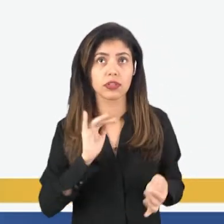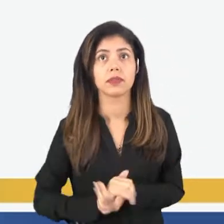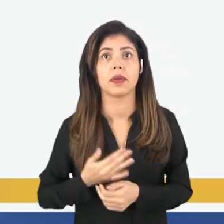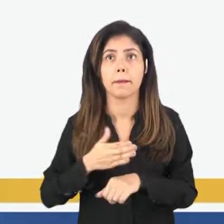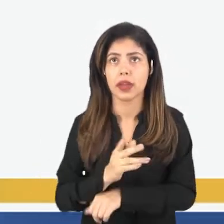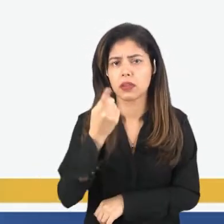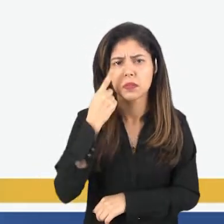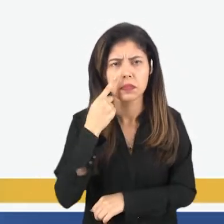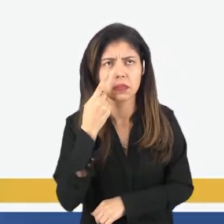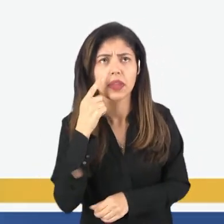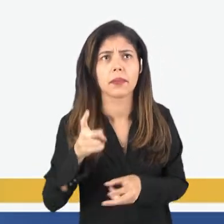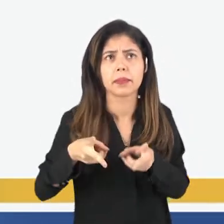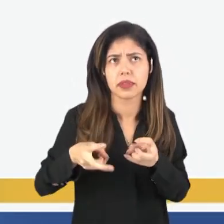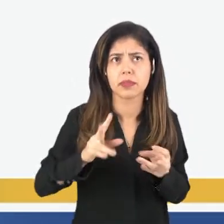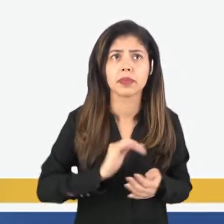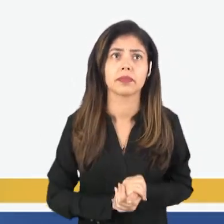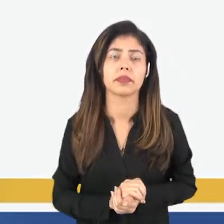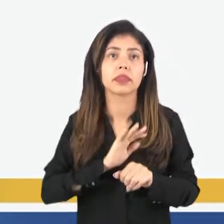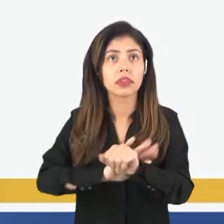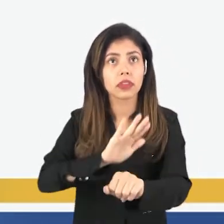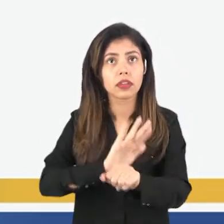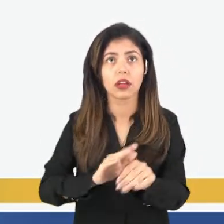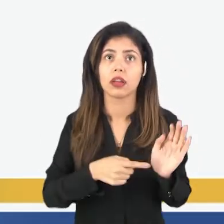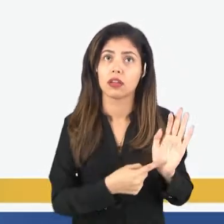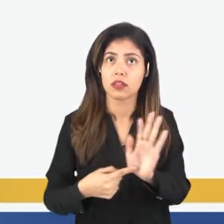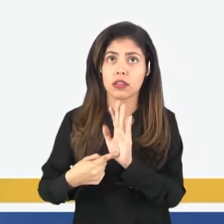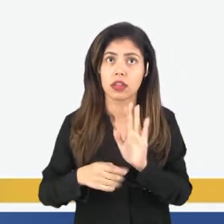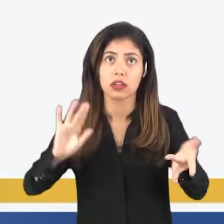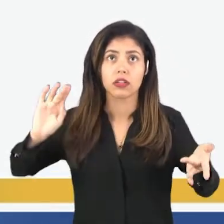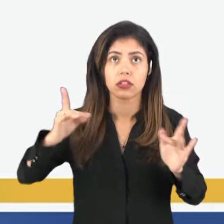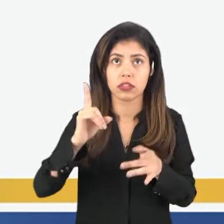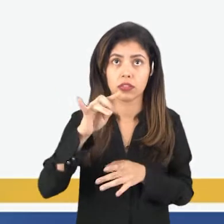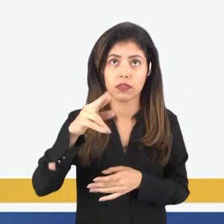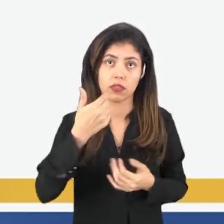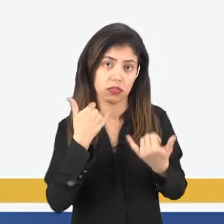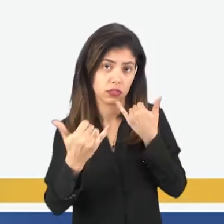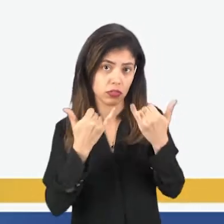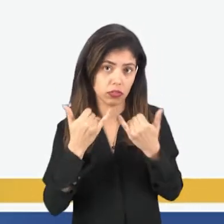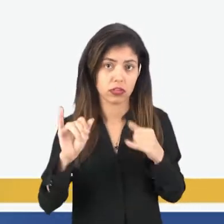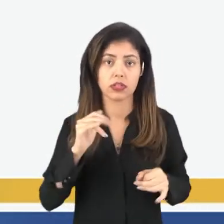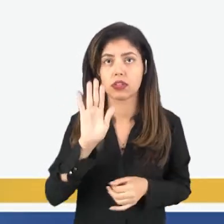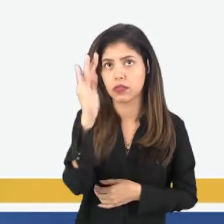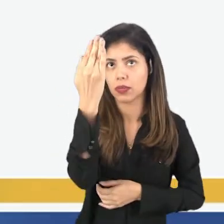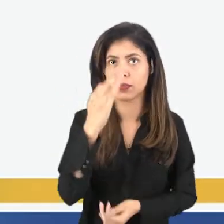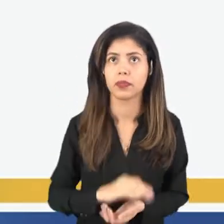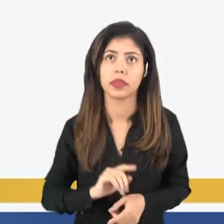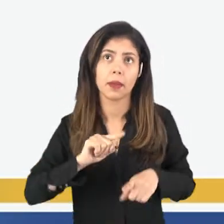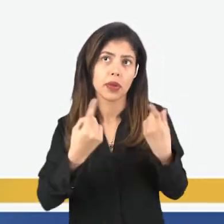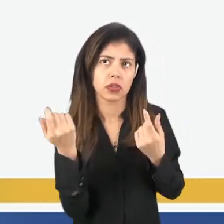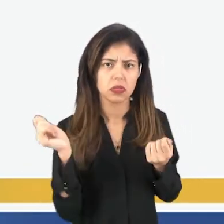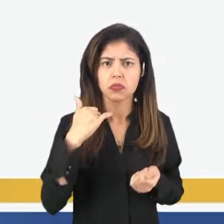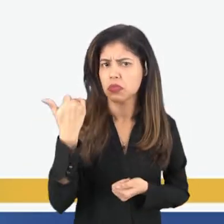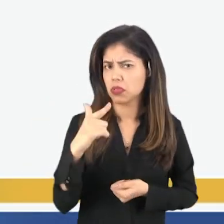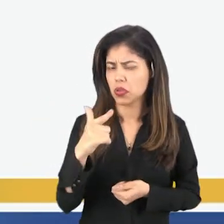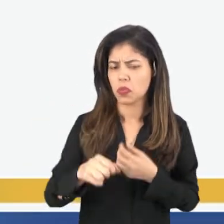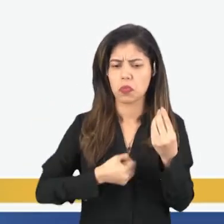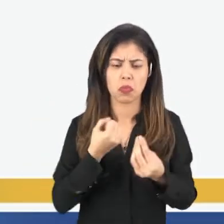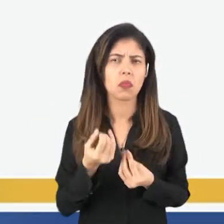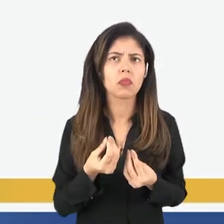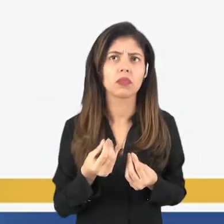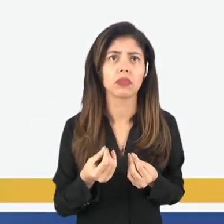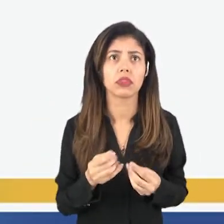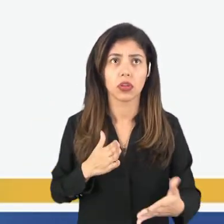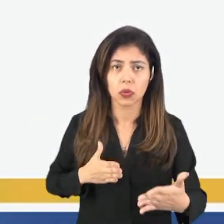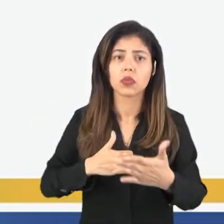ainda que sem perceber, a colaborar com a disseminação e difusão dessas notícias falsas. Mas não é impossível detectá-las